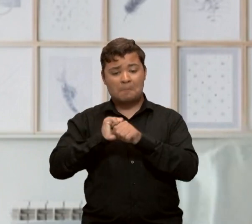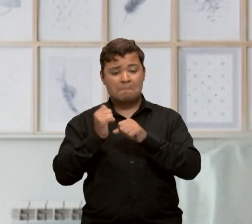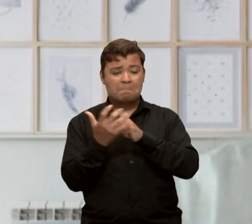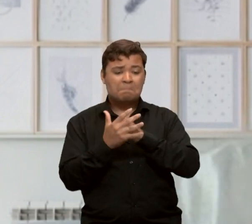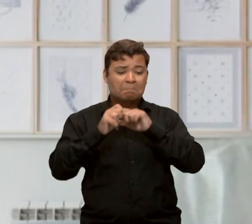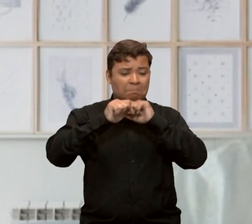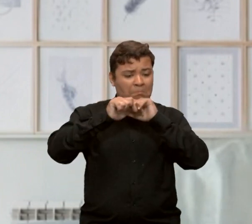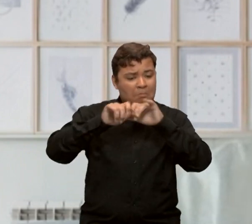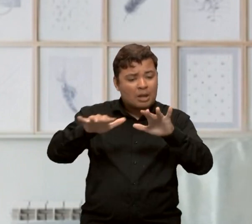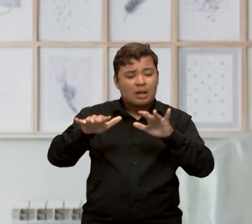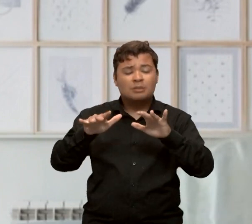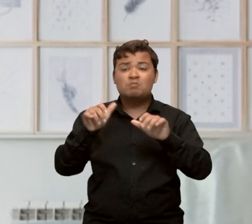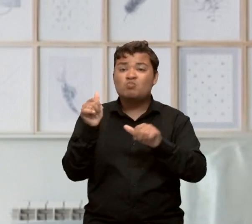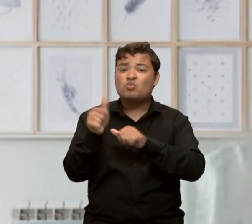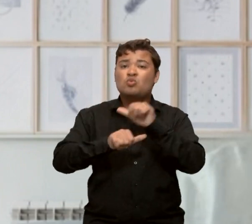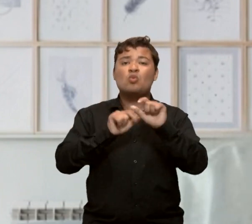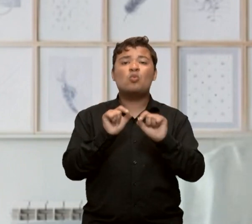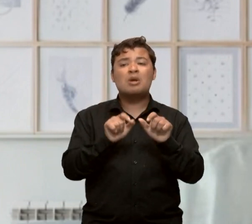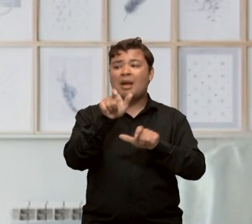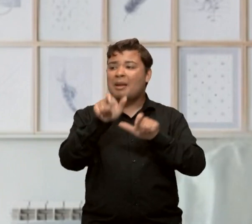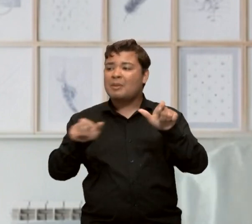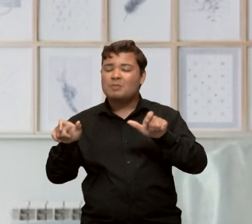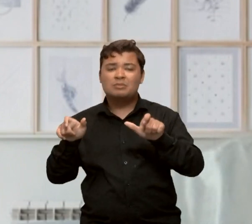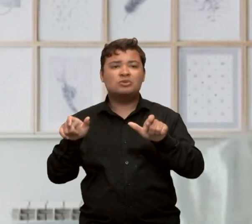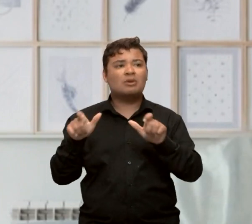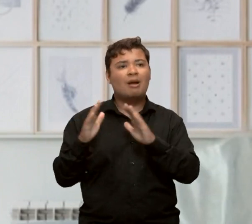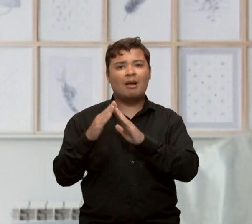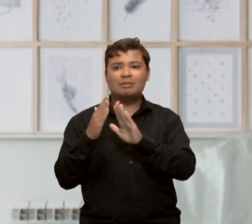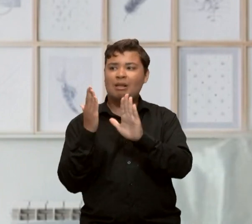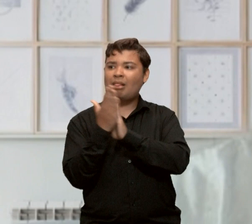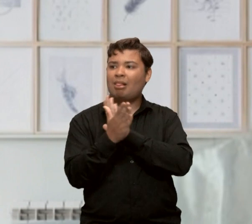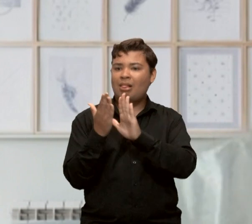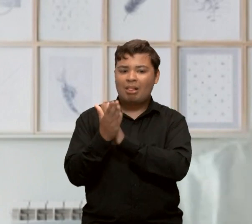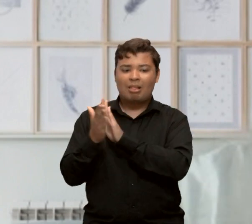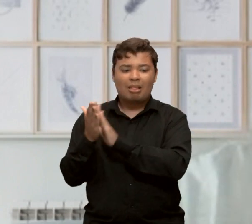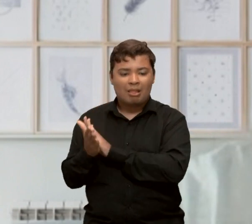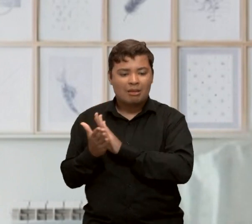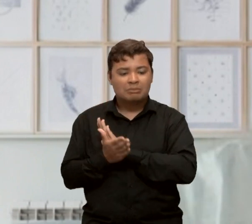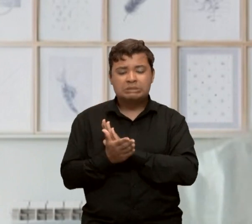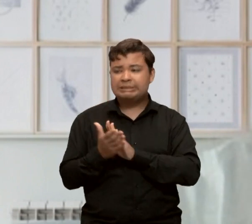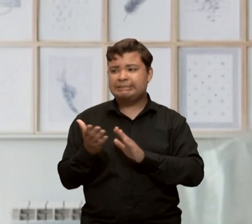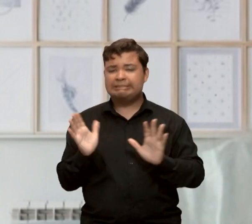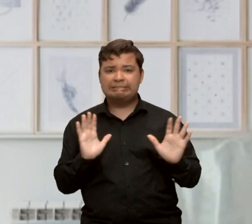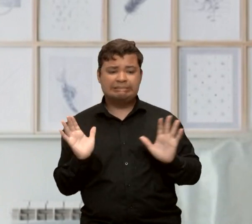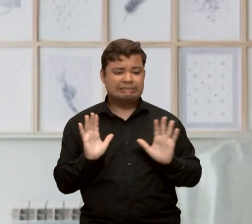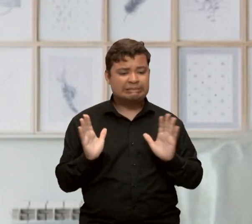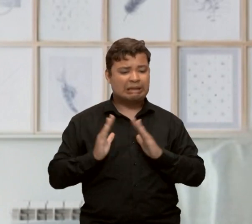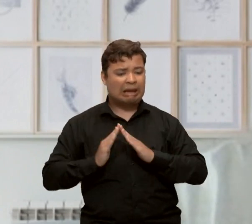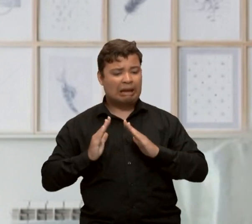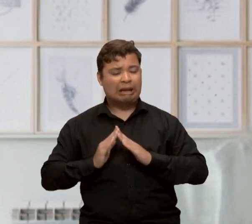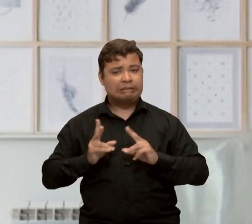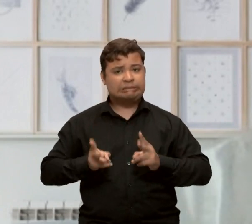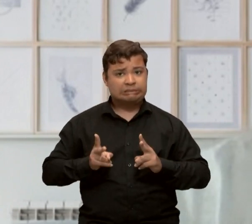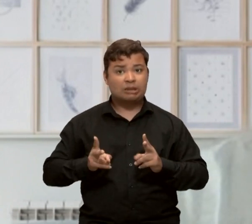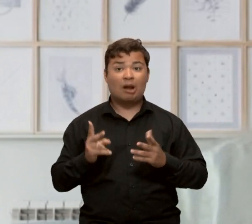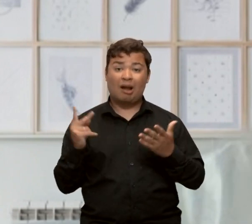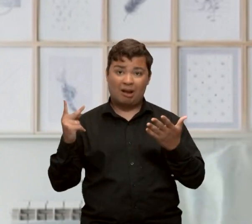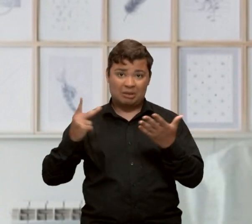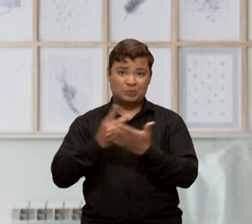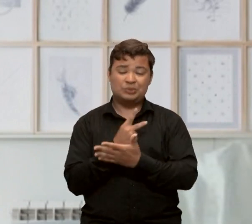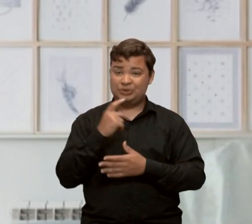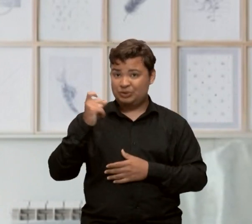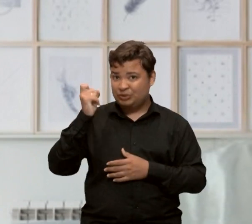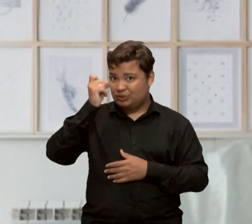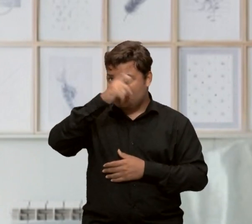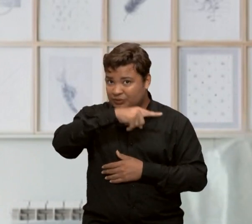sair de casa, com se deslocar, e isso tem gerado alguma dificuldade, por exemplo, para a gente